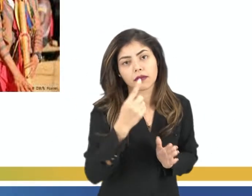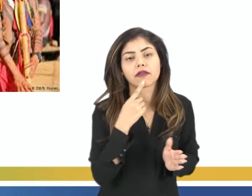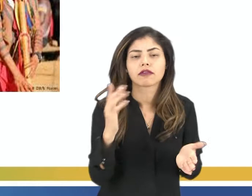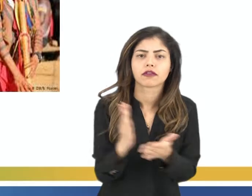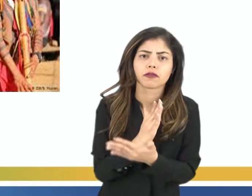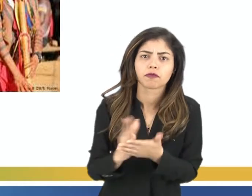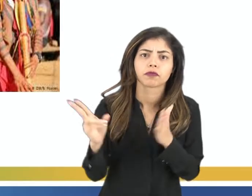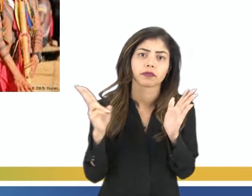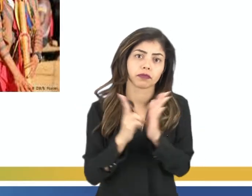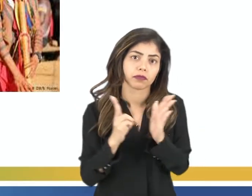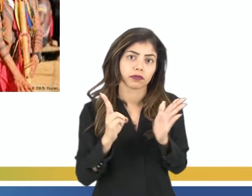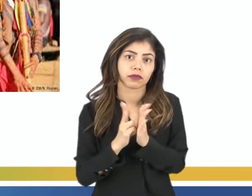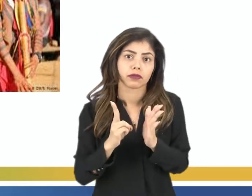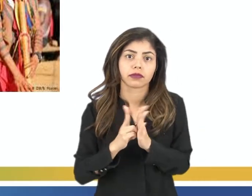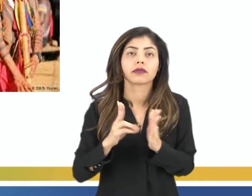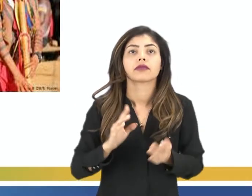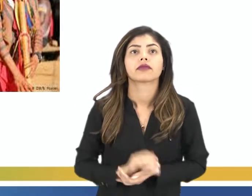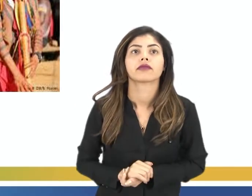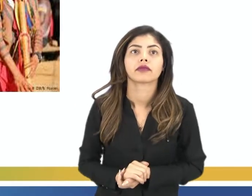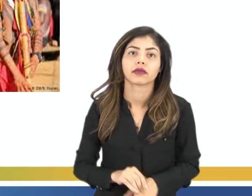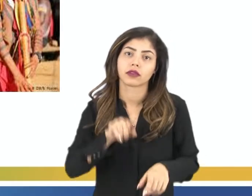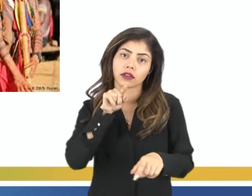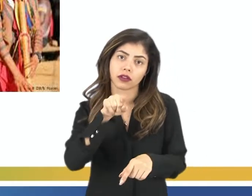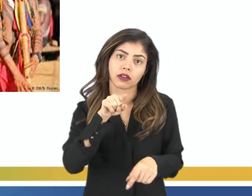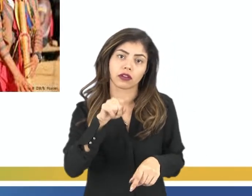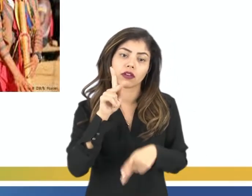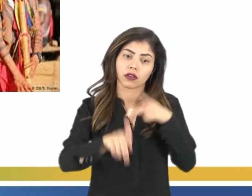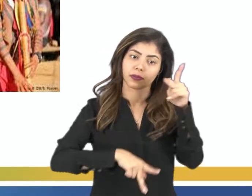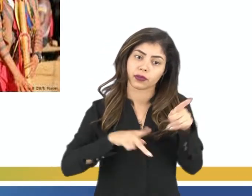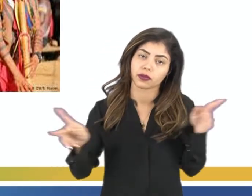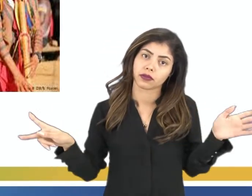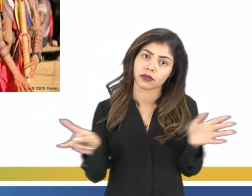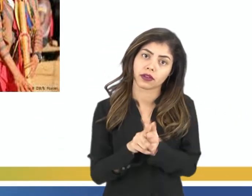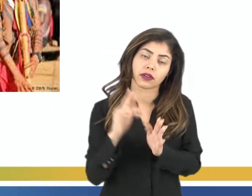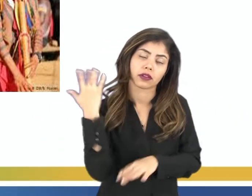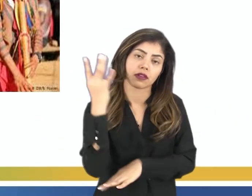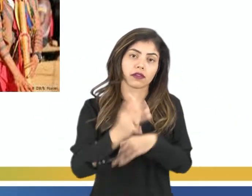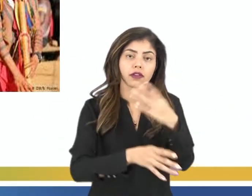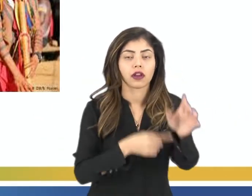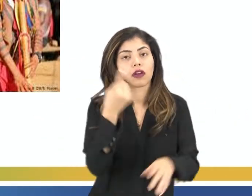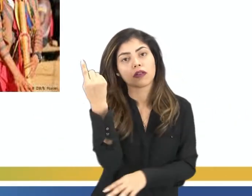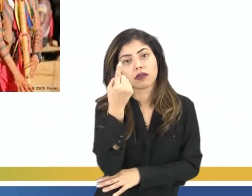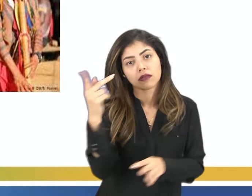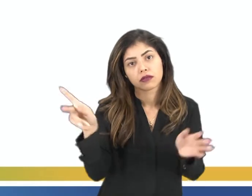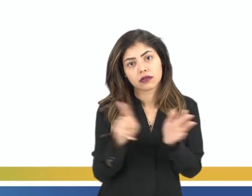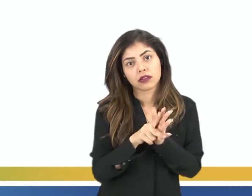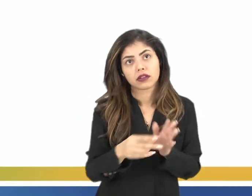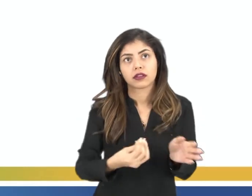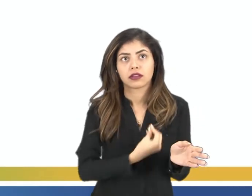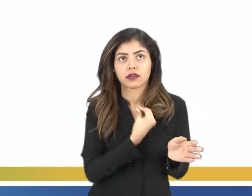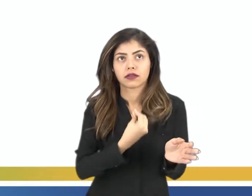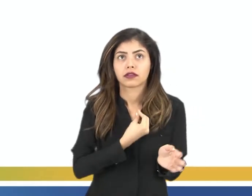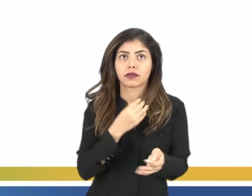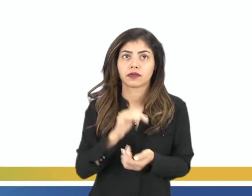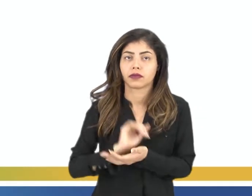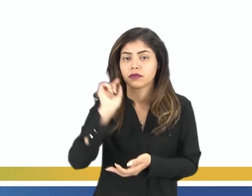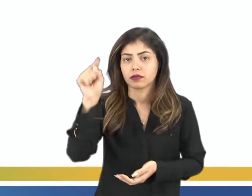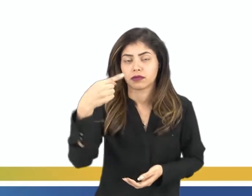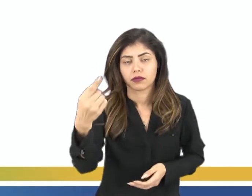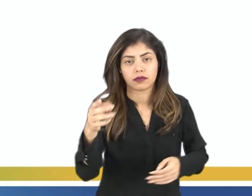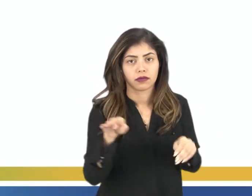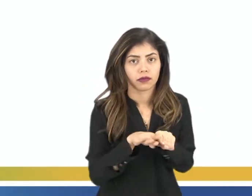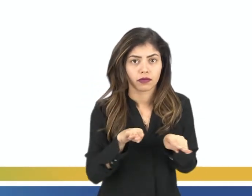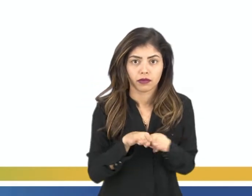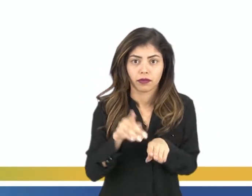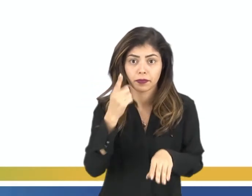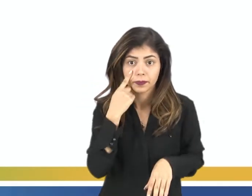alguns índios, né, das suas tribos. Então esses são os povos da floresta, um deles que vive na floresta. Além disso, nós